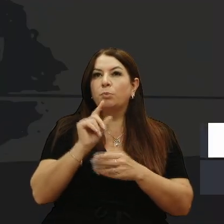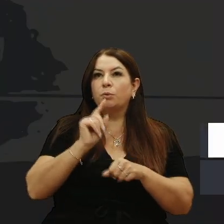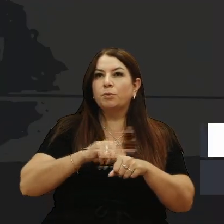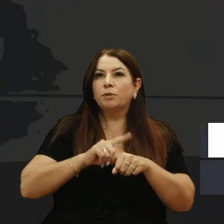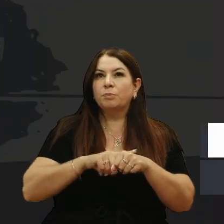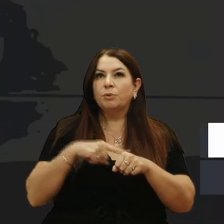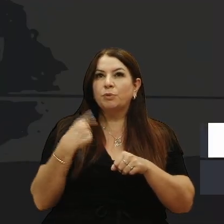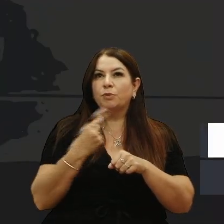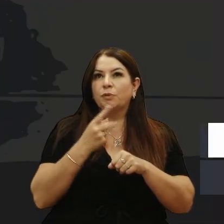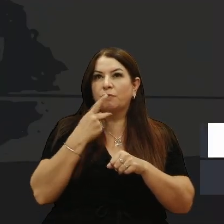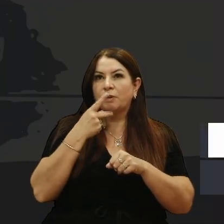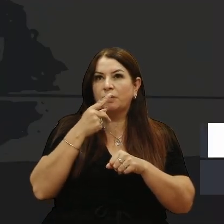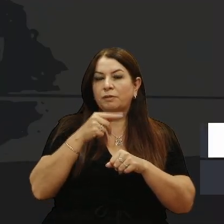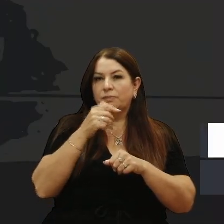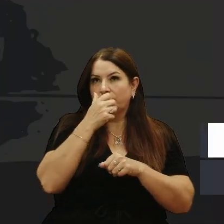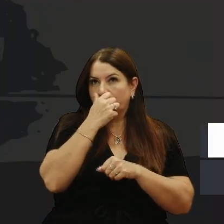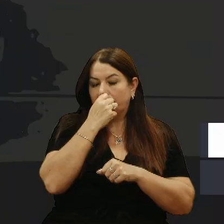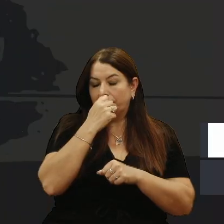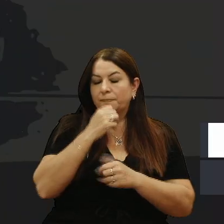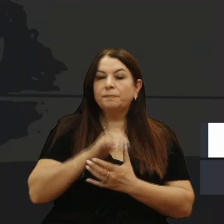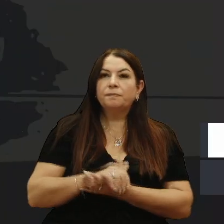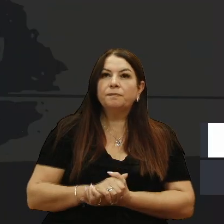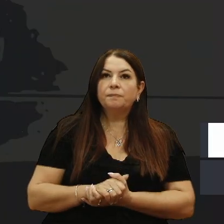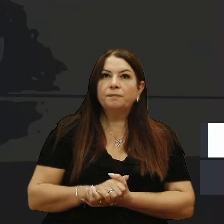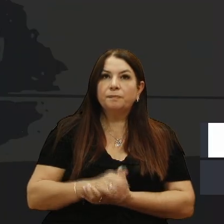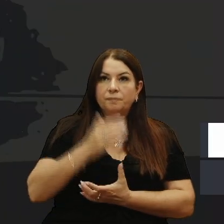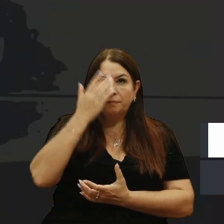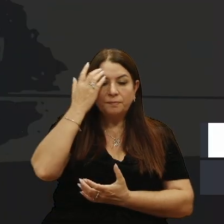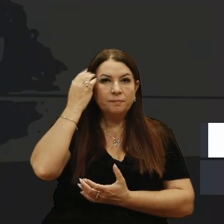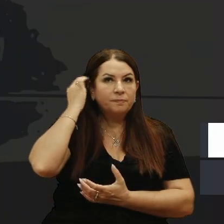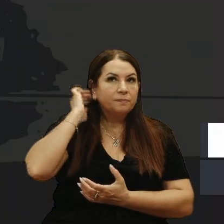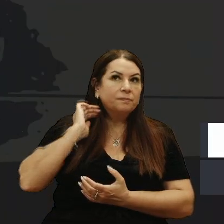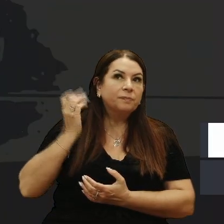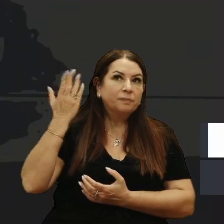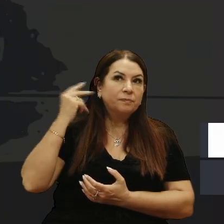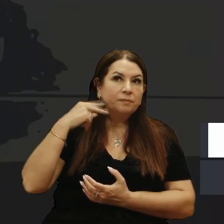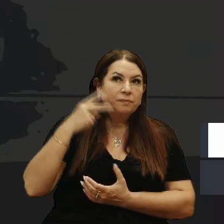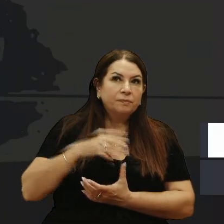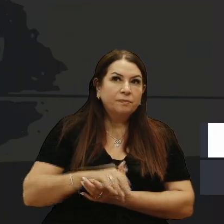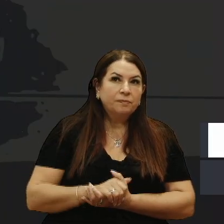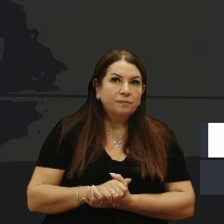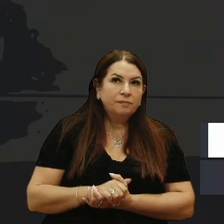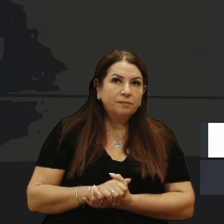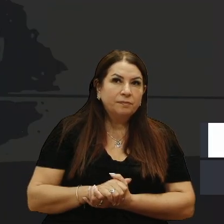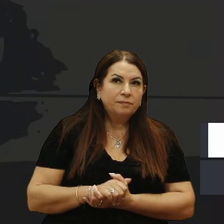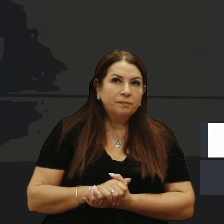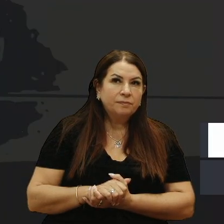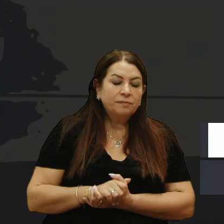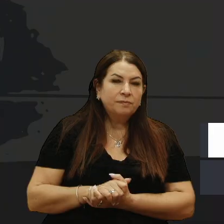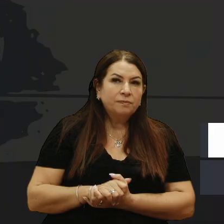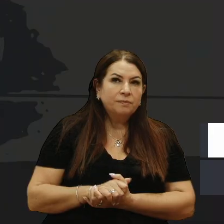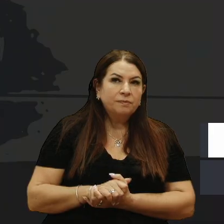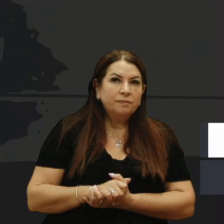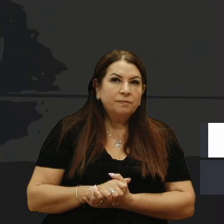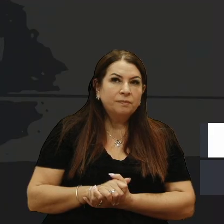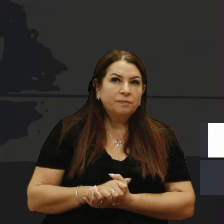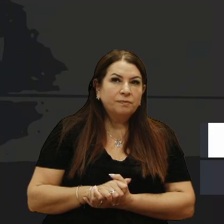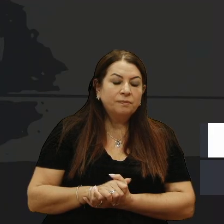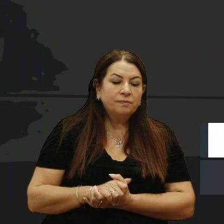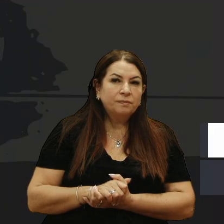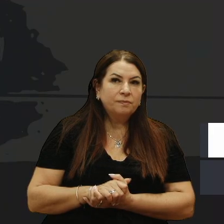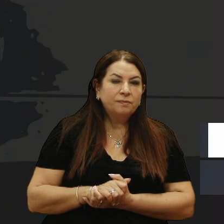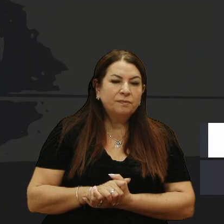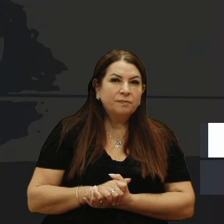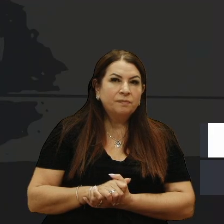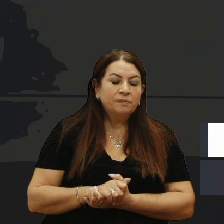recentemente a nosso respeito. Dá volume aí. Era vereador, né? Era vereador, isso aí. Não está saindo. Está saindo o volume.